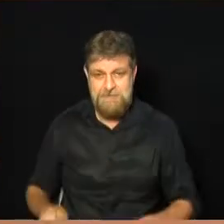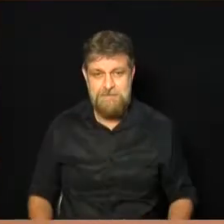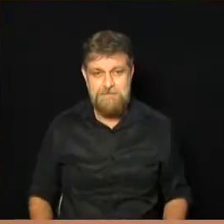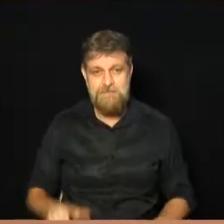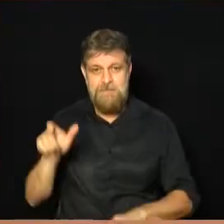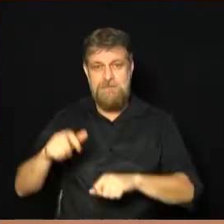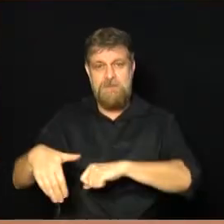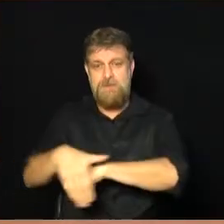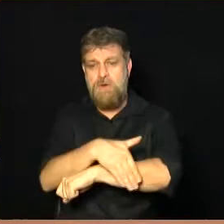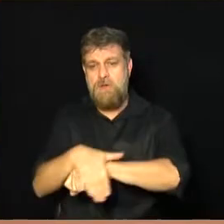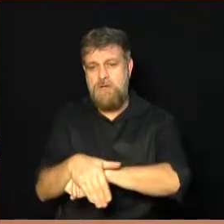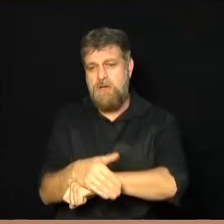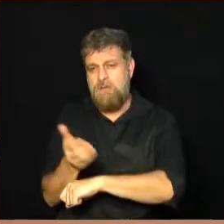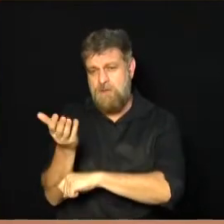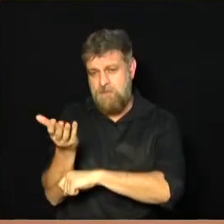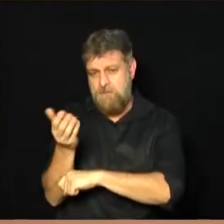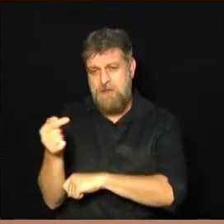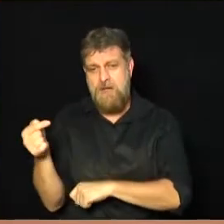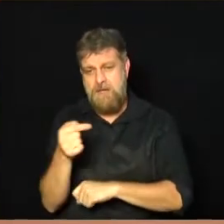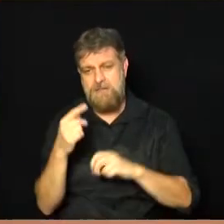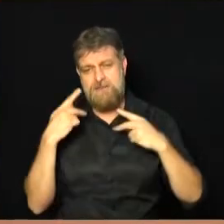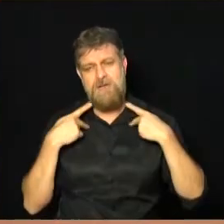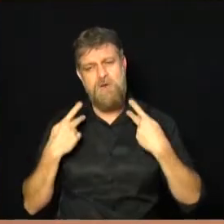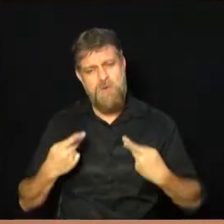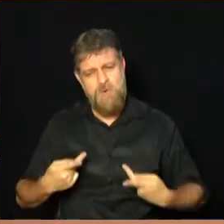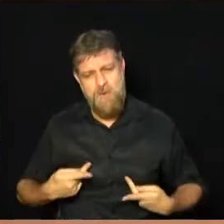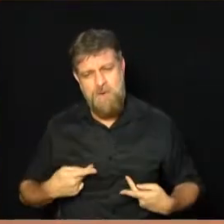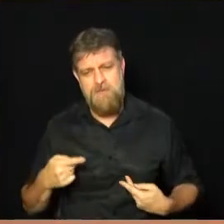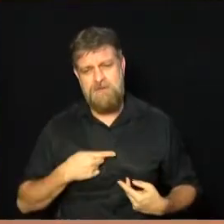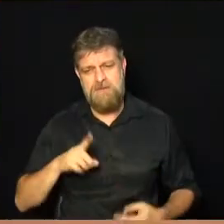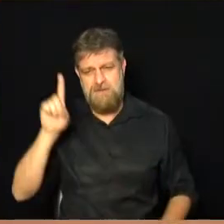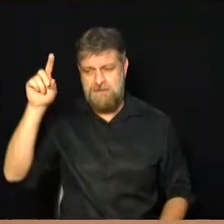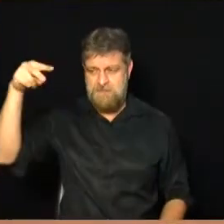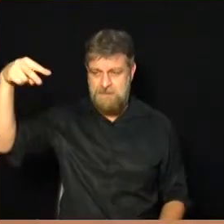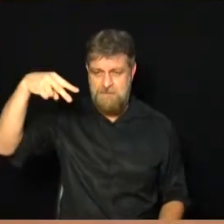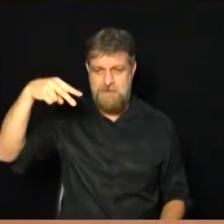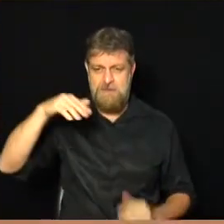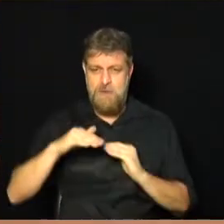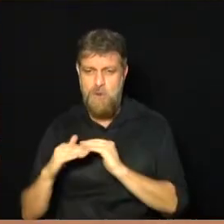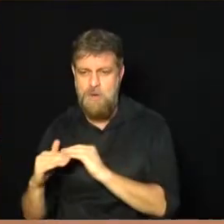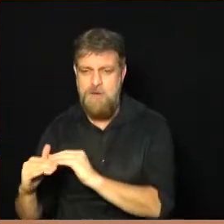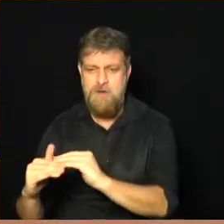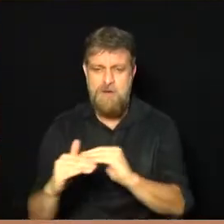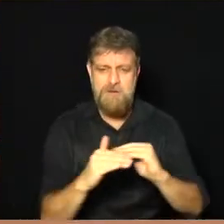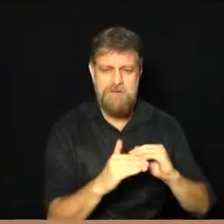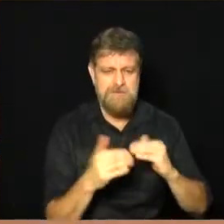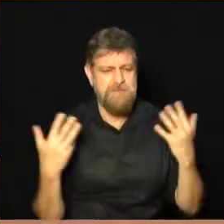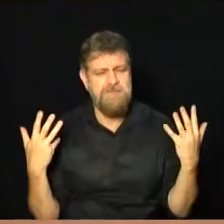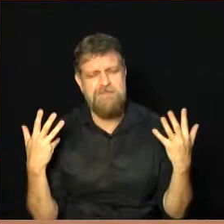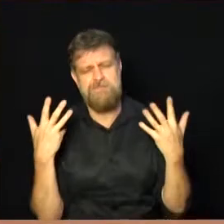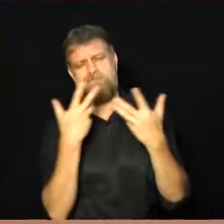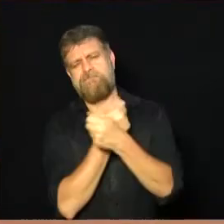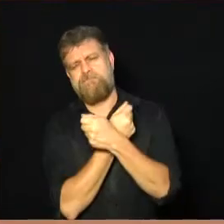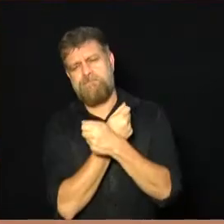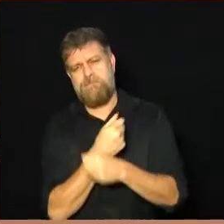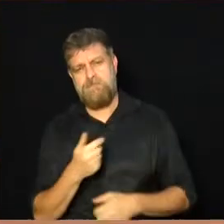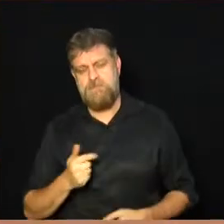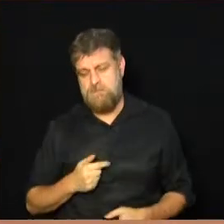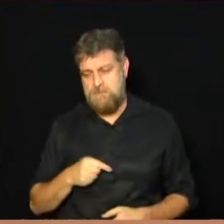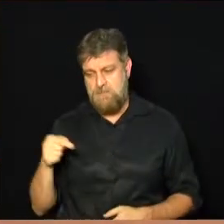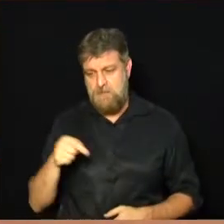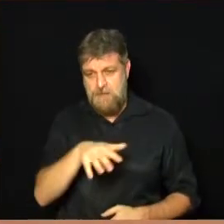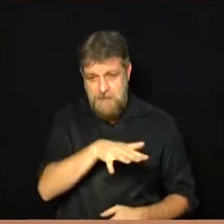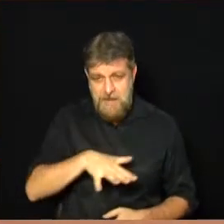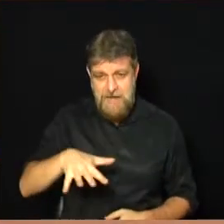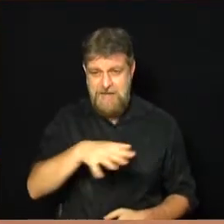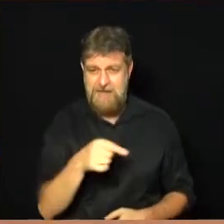rua. Eles também são seres humanos e, os olhos de Deus, todos nós somos lindos, maravilhosos, né? Então, aquele espaço